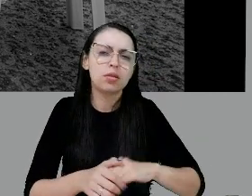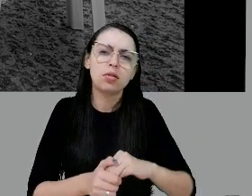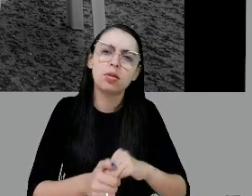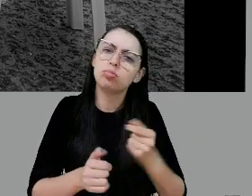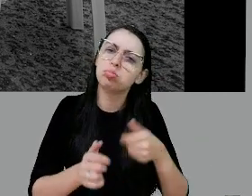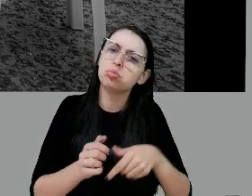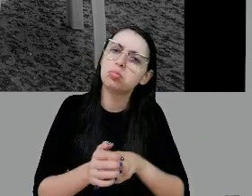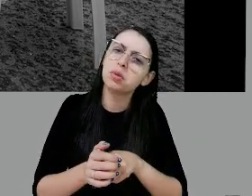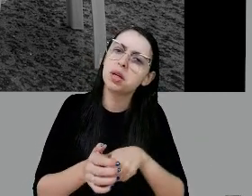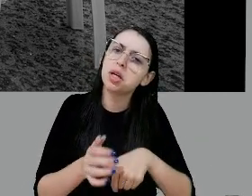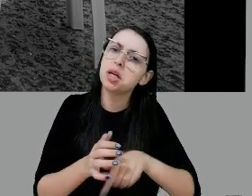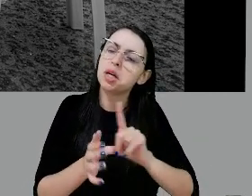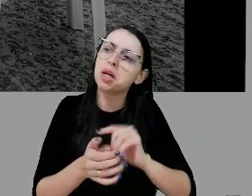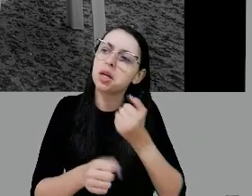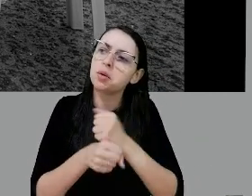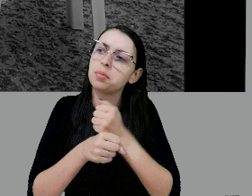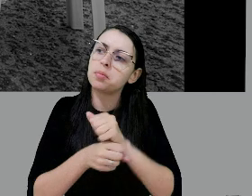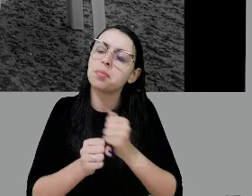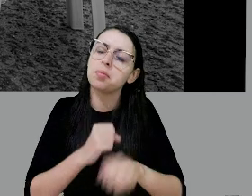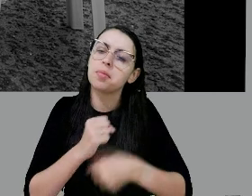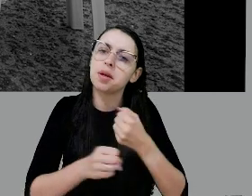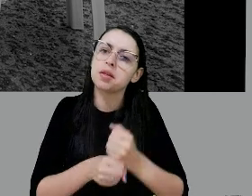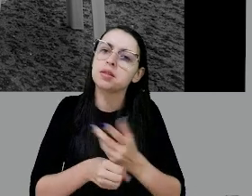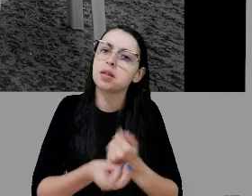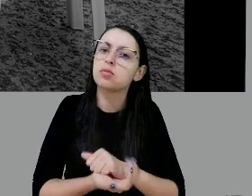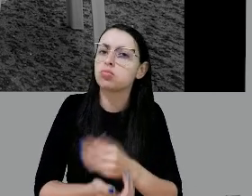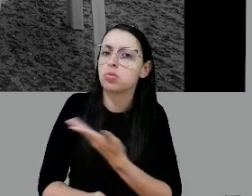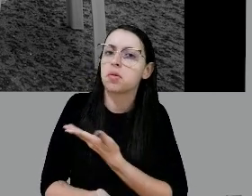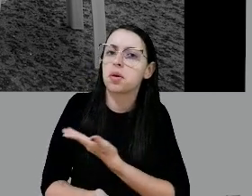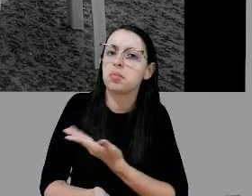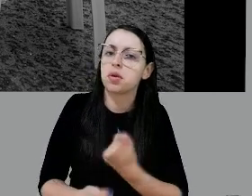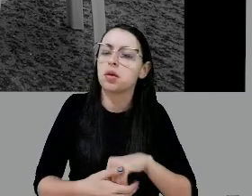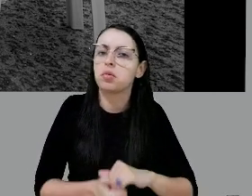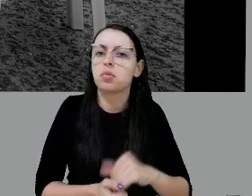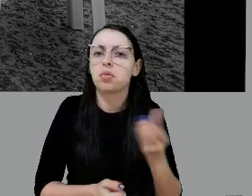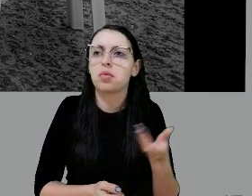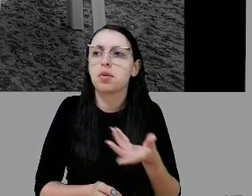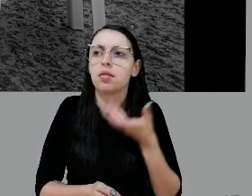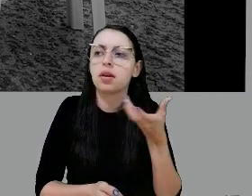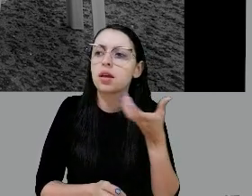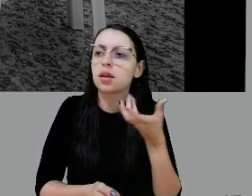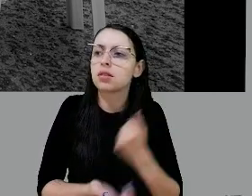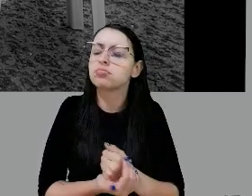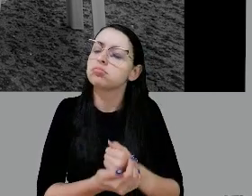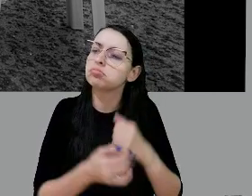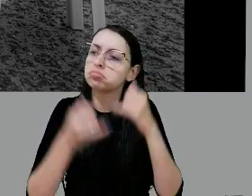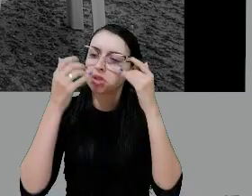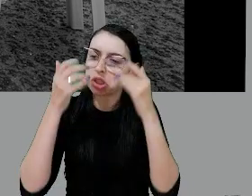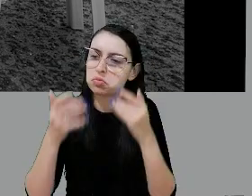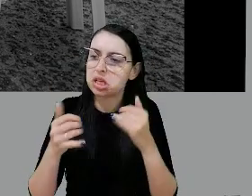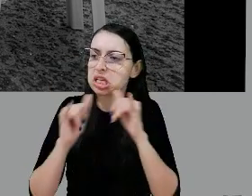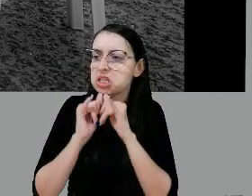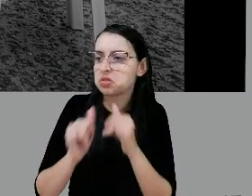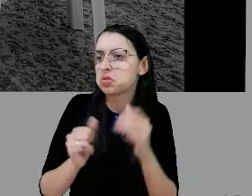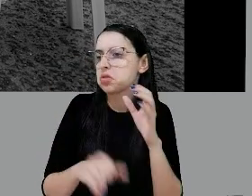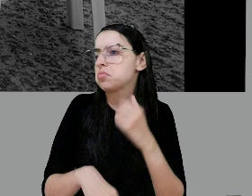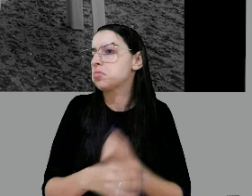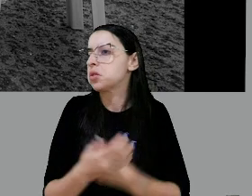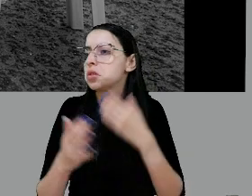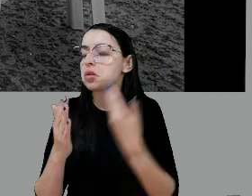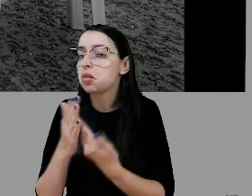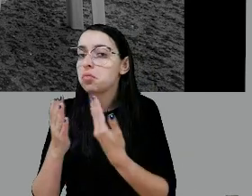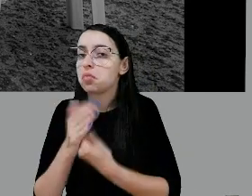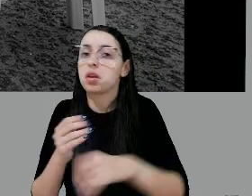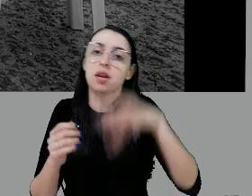do ano passado para poder, de um amigo dela querendo algumas dicas, algumas aulas de